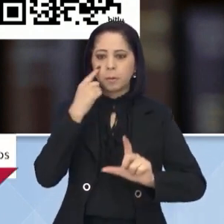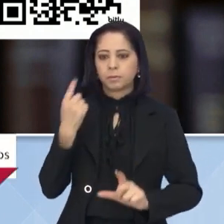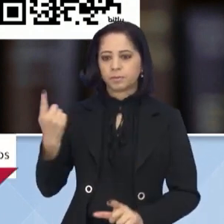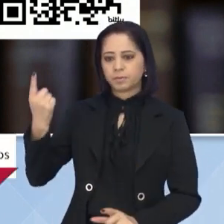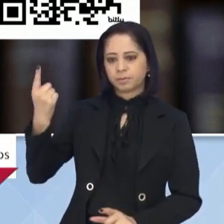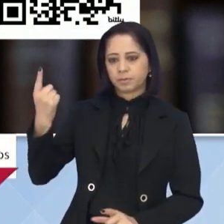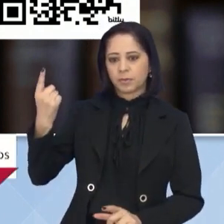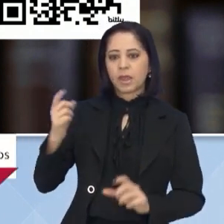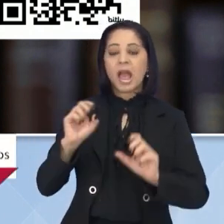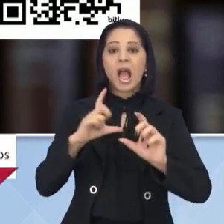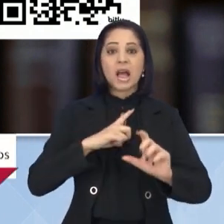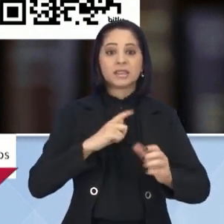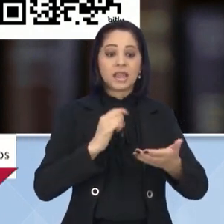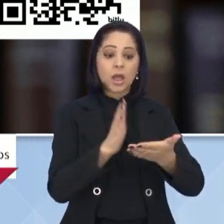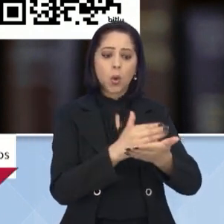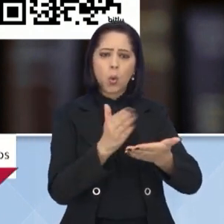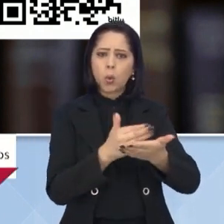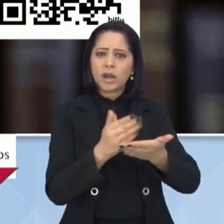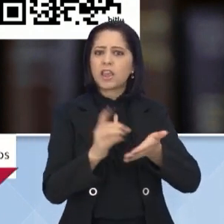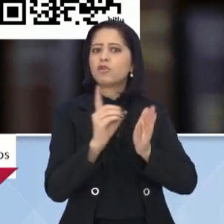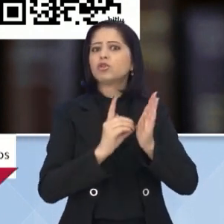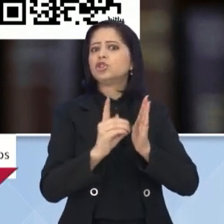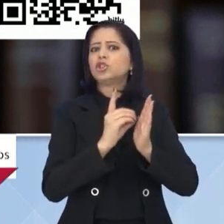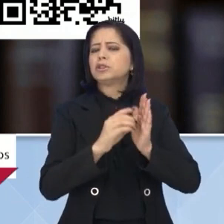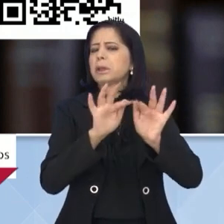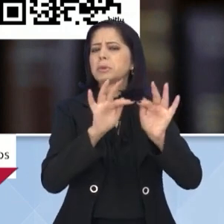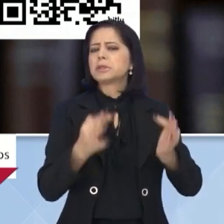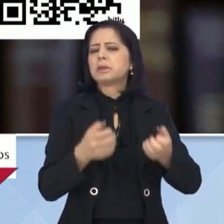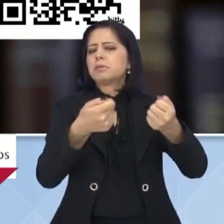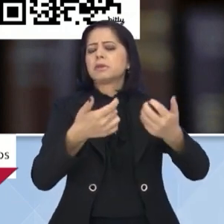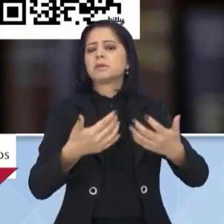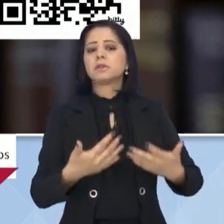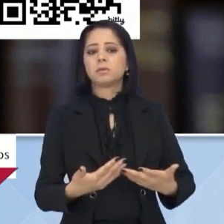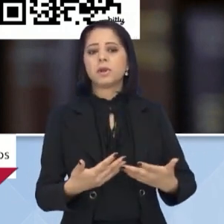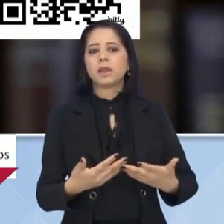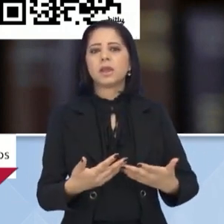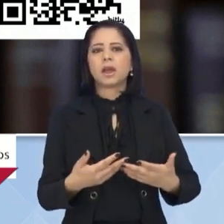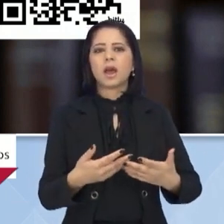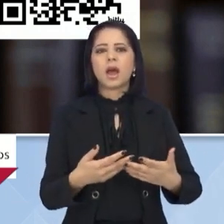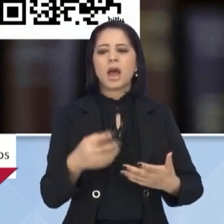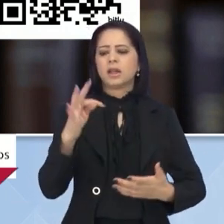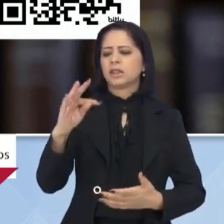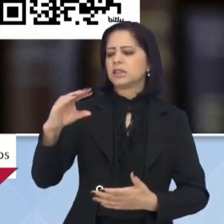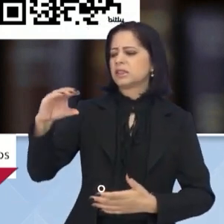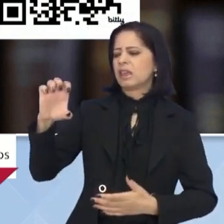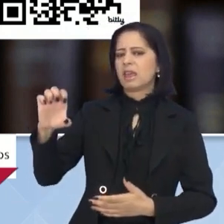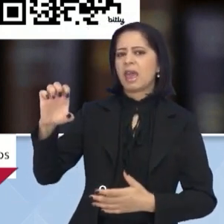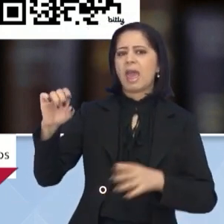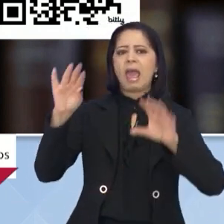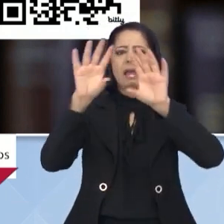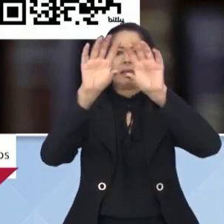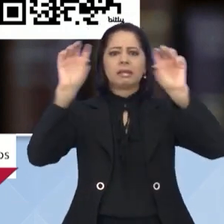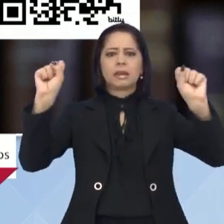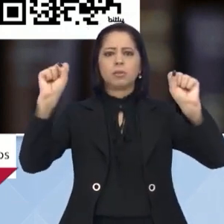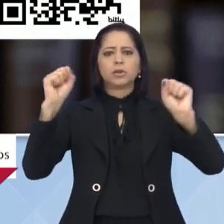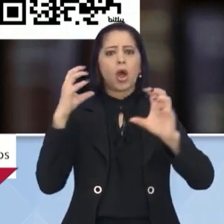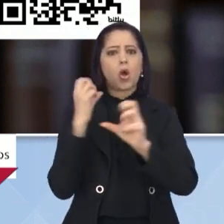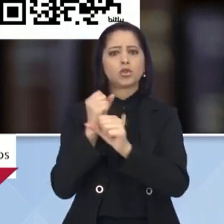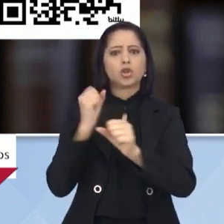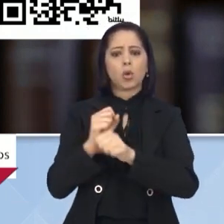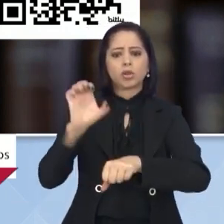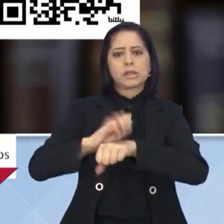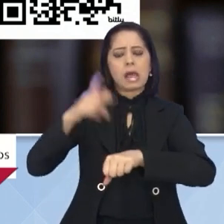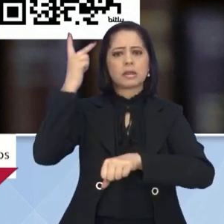acessar uma cartilha simples primeiro explicando o que é o ministério público de contas Nossa atuação O que é o